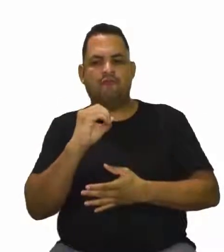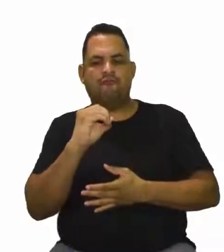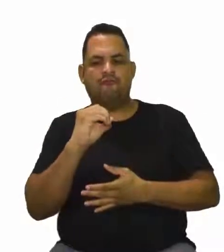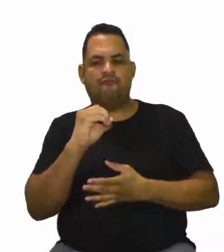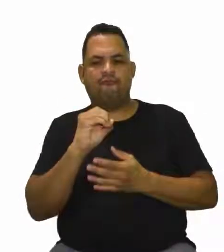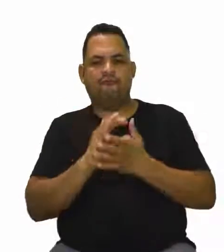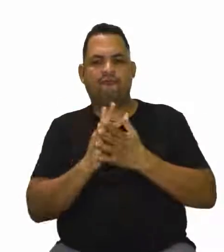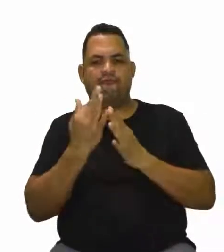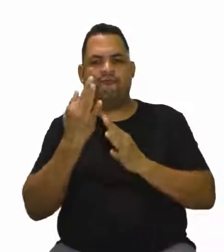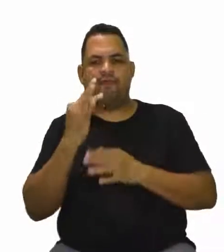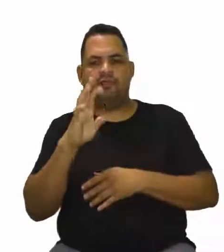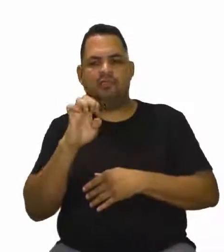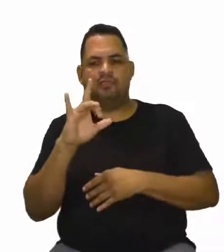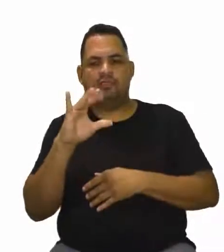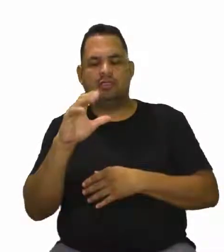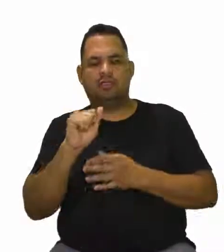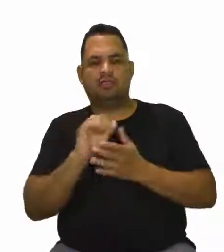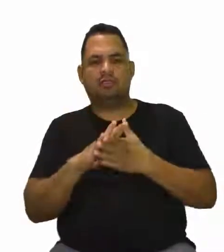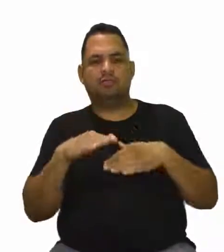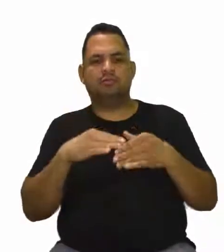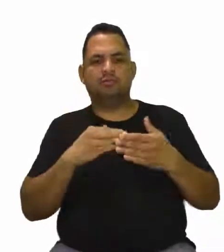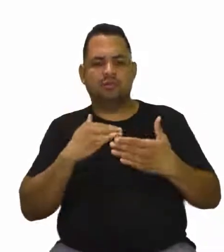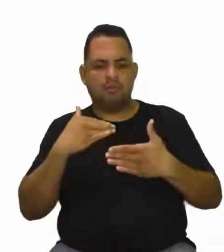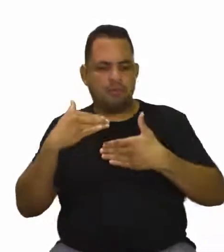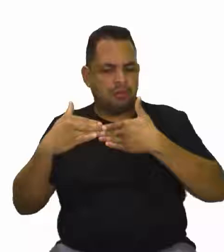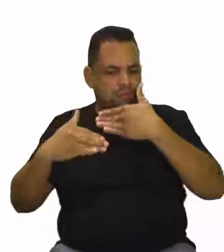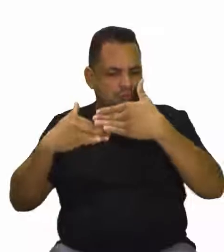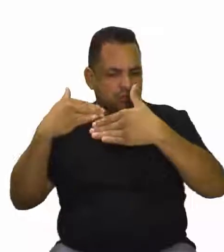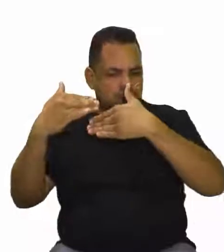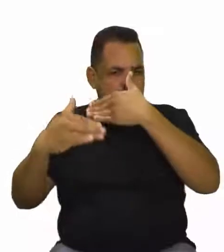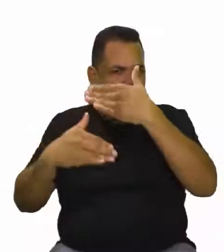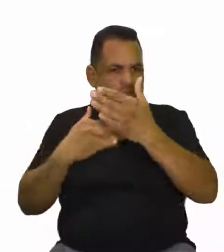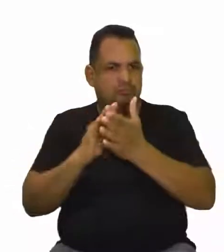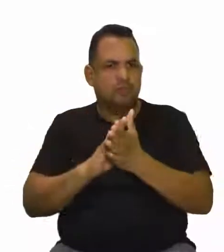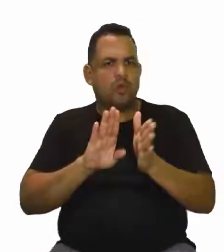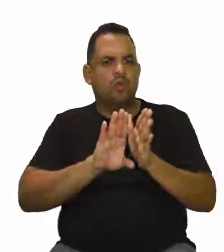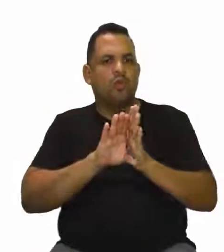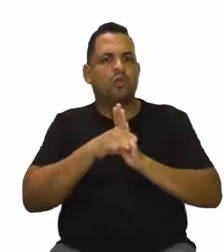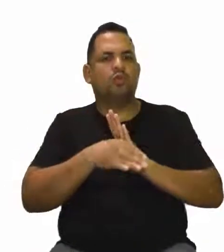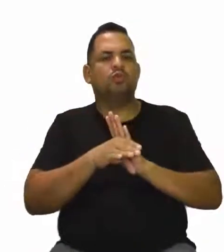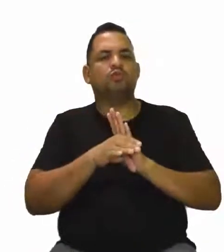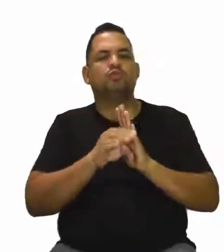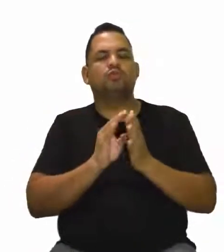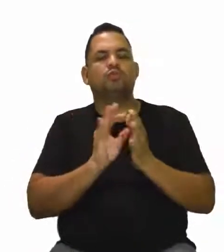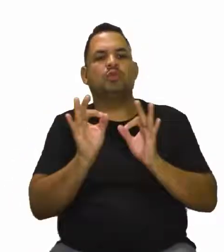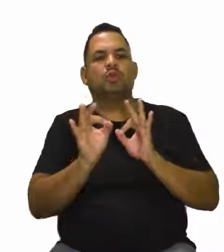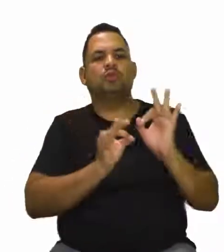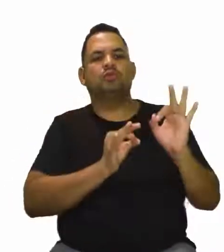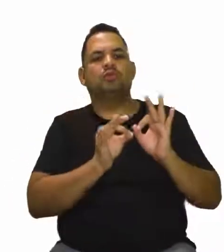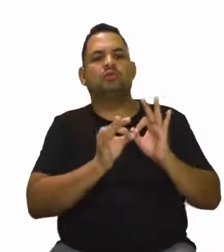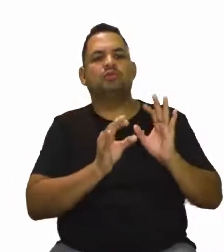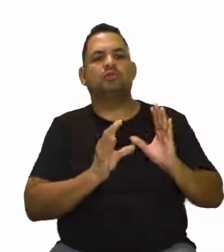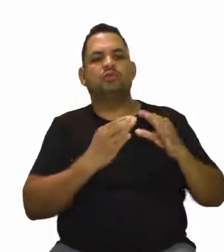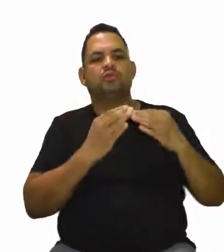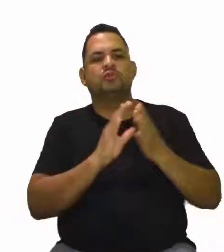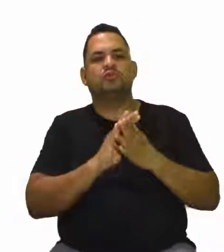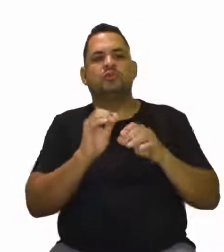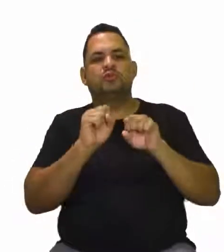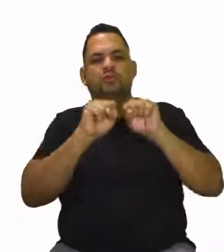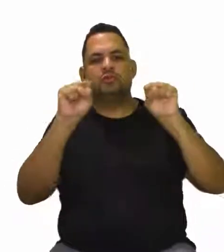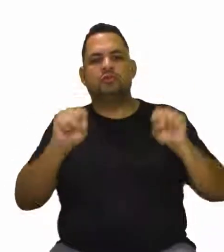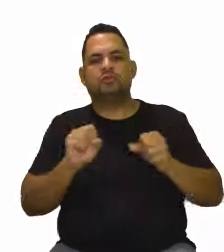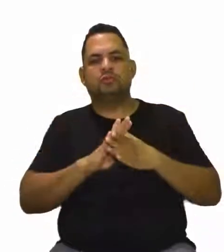do tempo, essa ginástica, ela foi conceituada como um conjunto sistematizado de